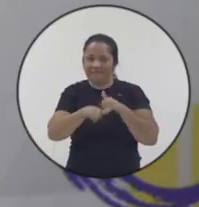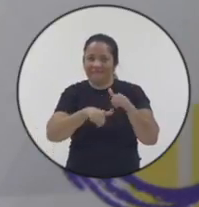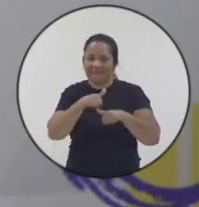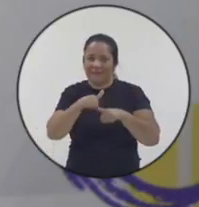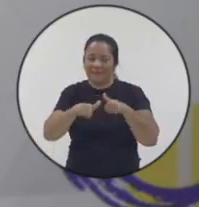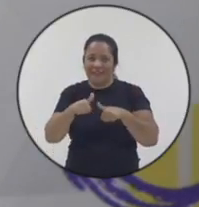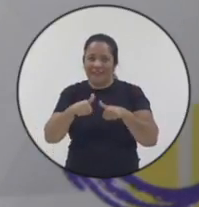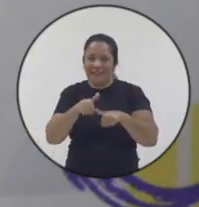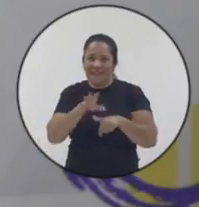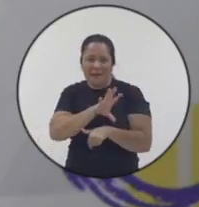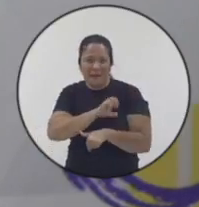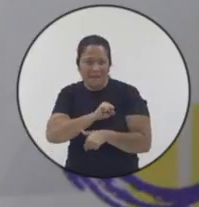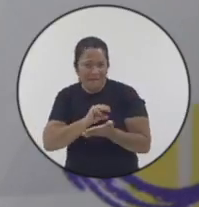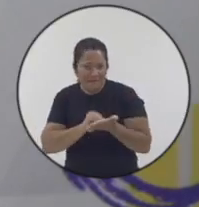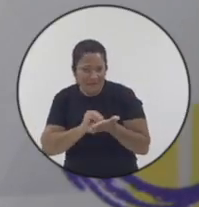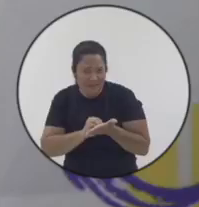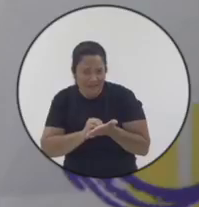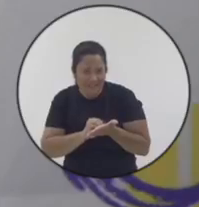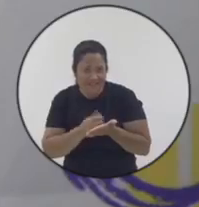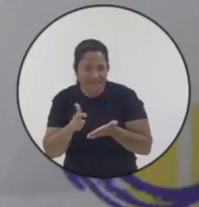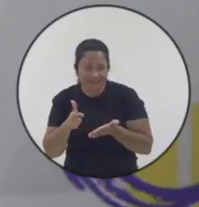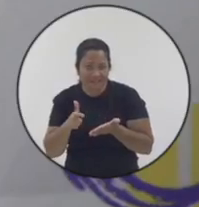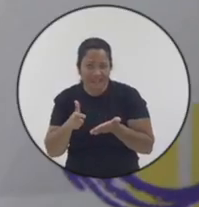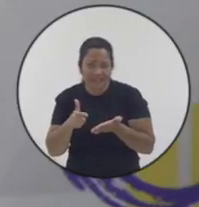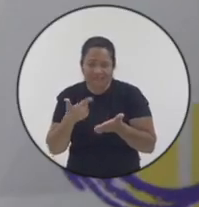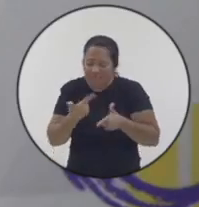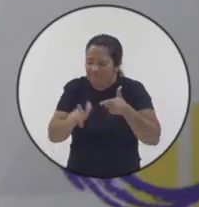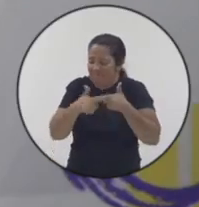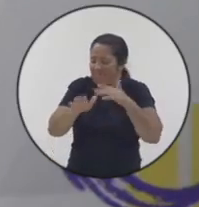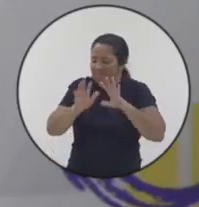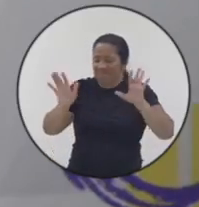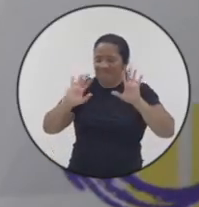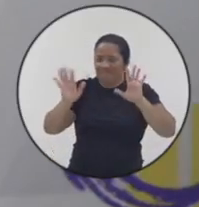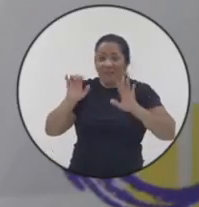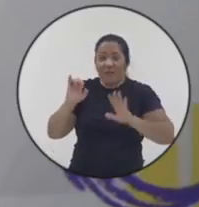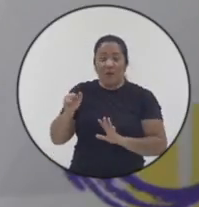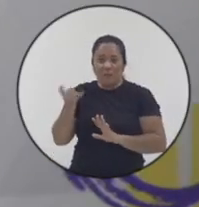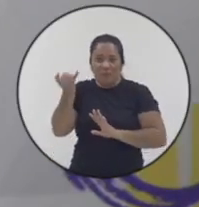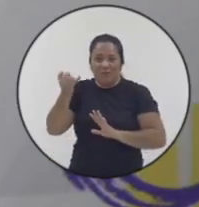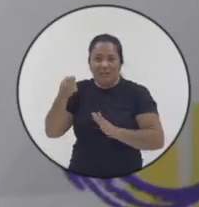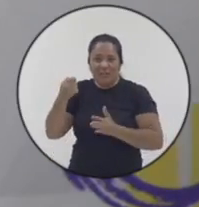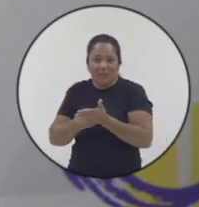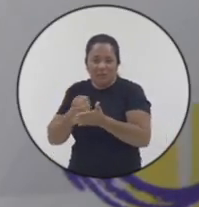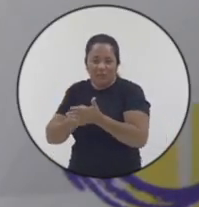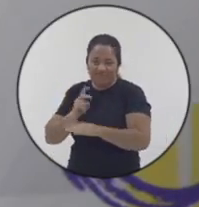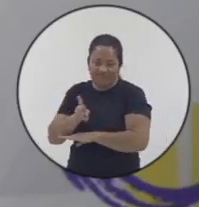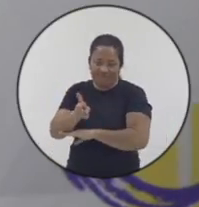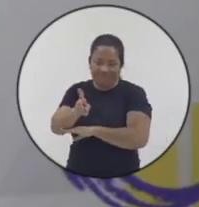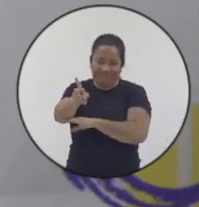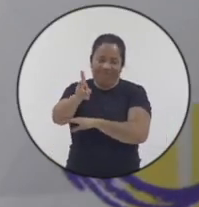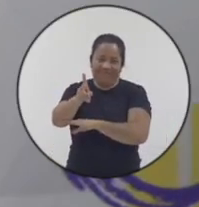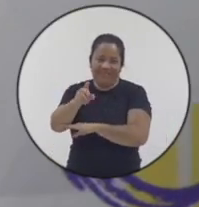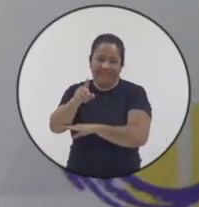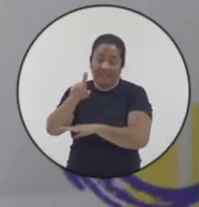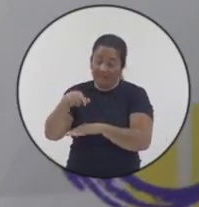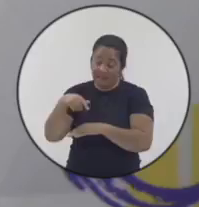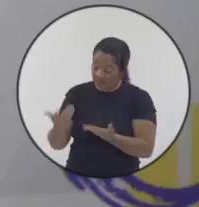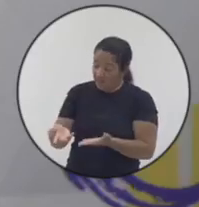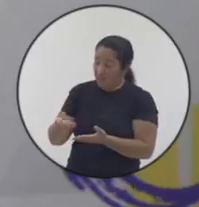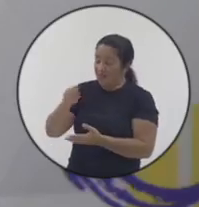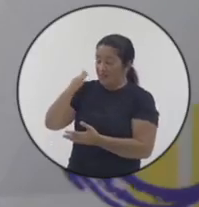segue negando. E amor enquanto acesso, amor enquanto afeto, amor enquanto possibilidade de ser quem somos. Que isso que nos é negado,